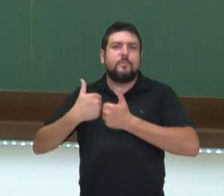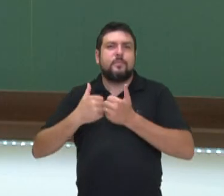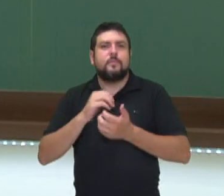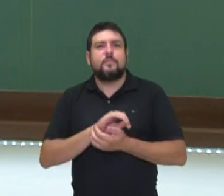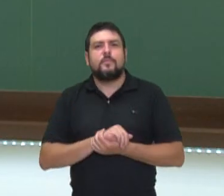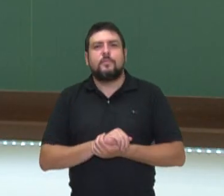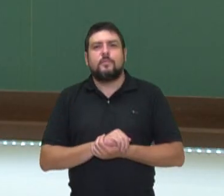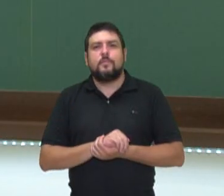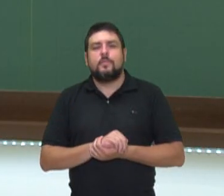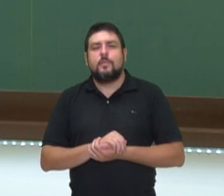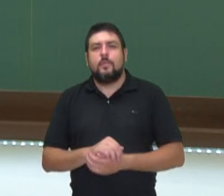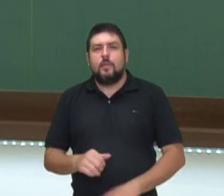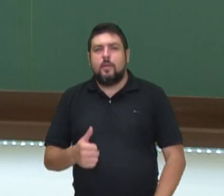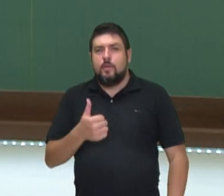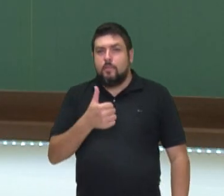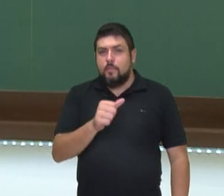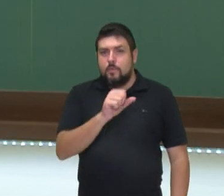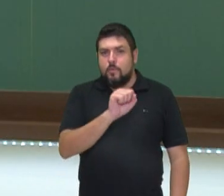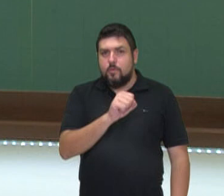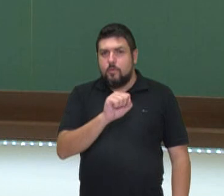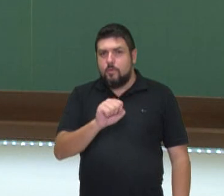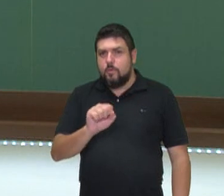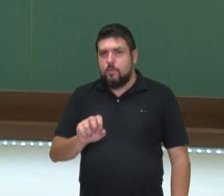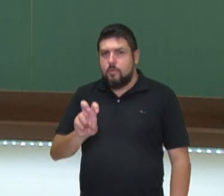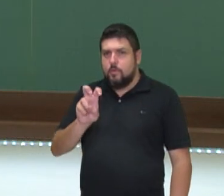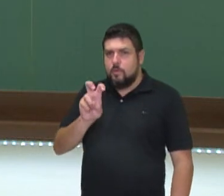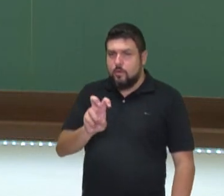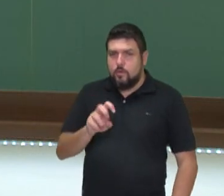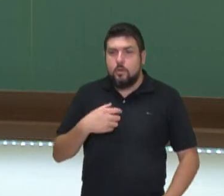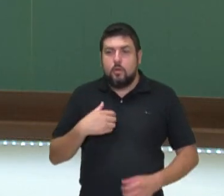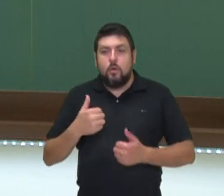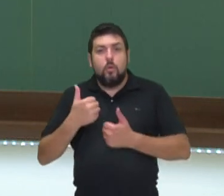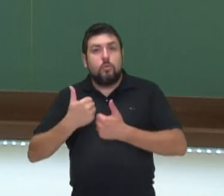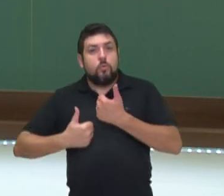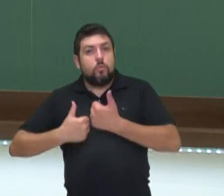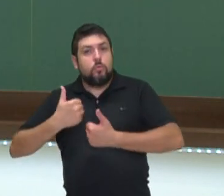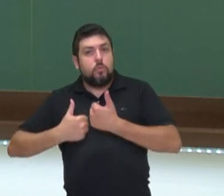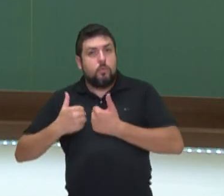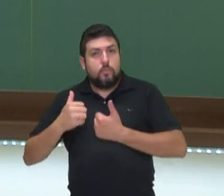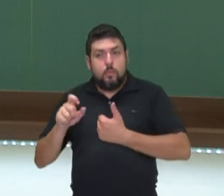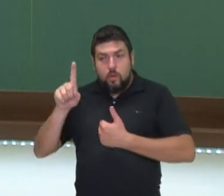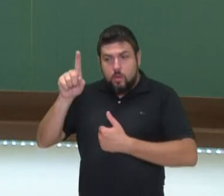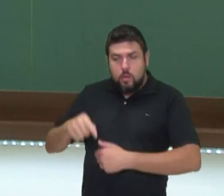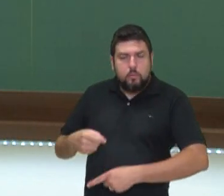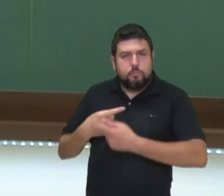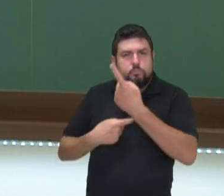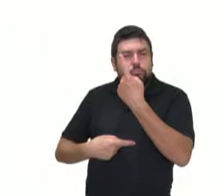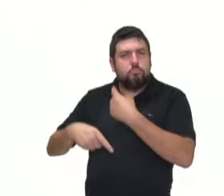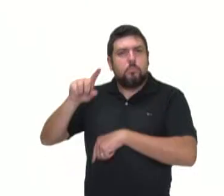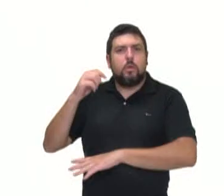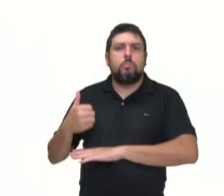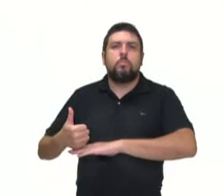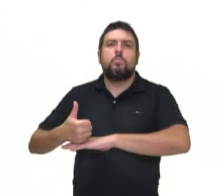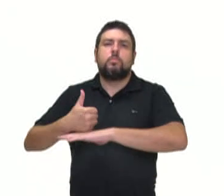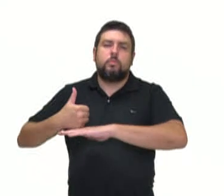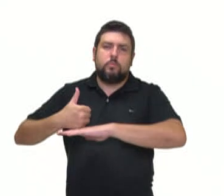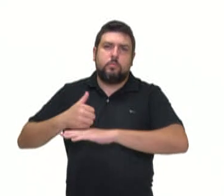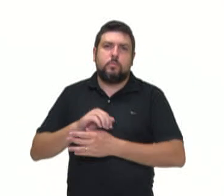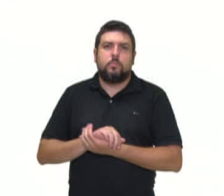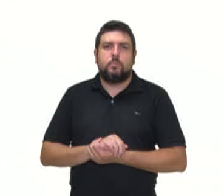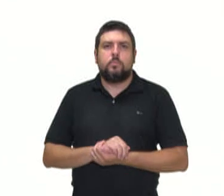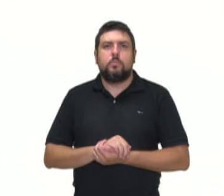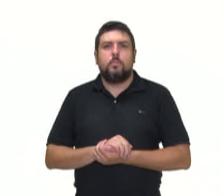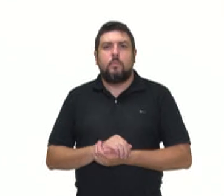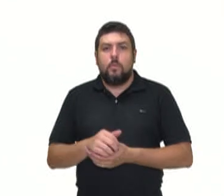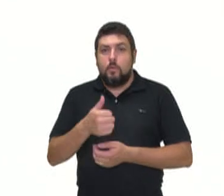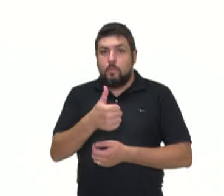1885, o futebol passou a ser jogado profissionalmente, né? Foi lá em 1885,